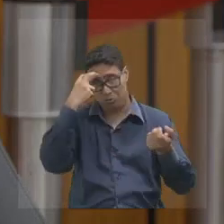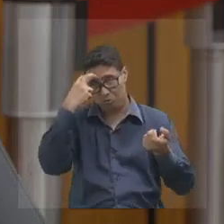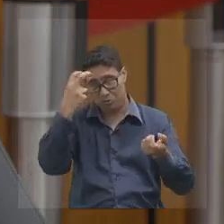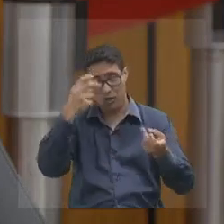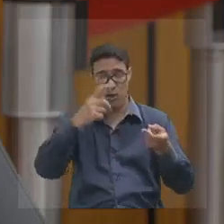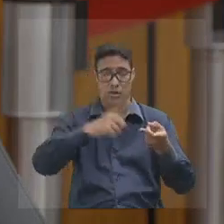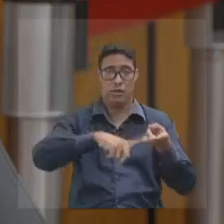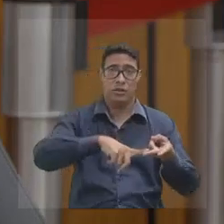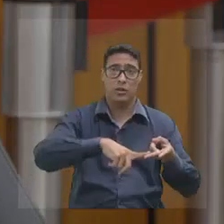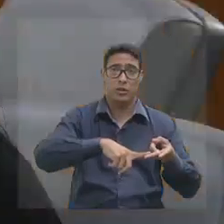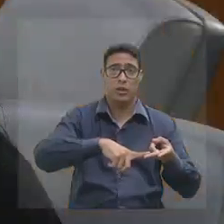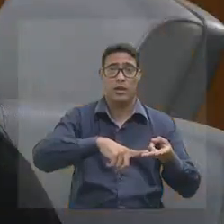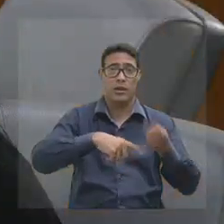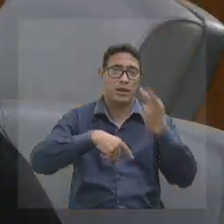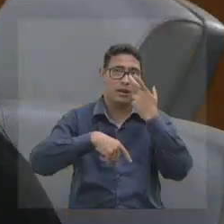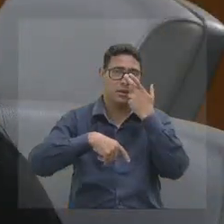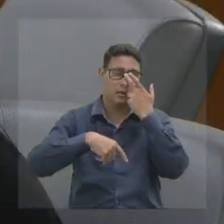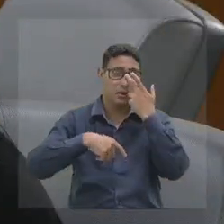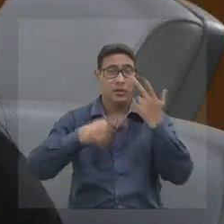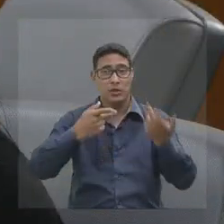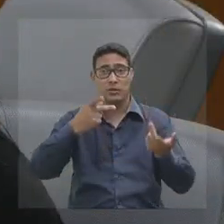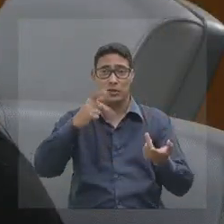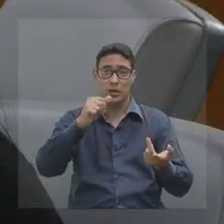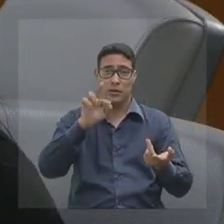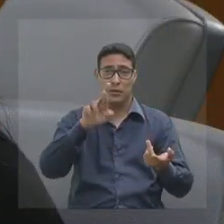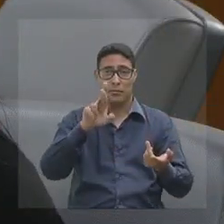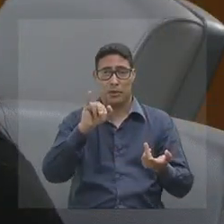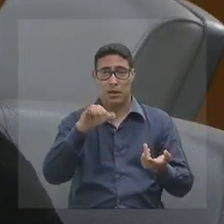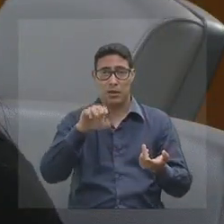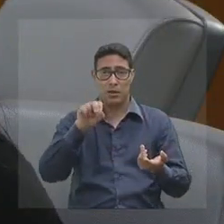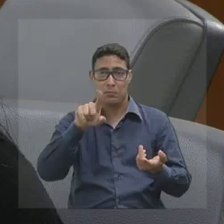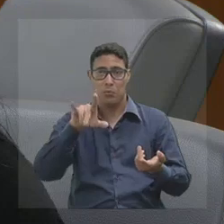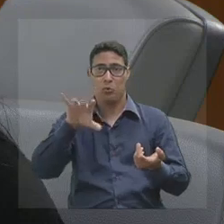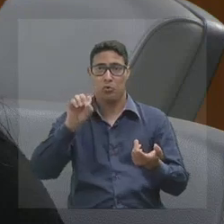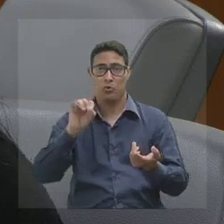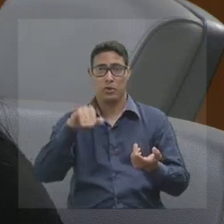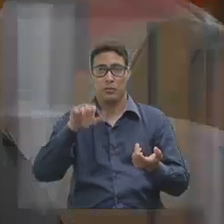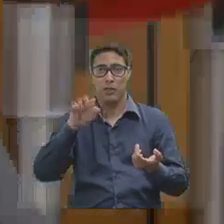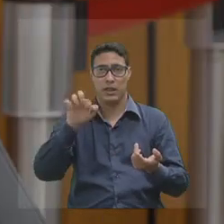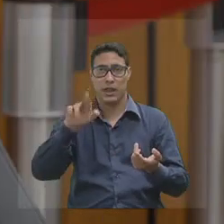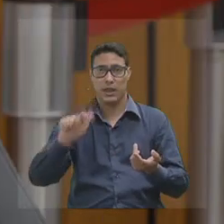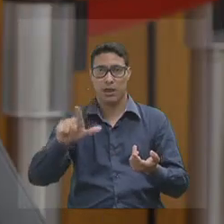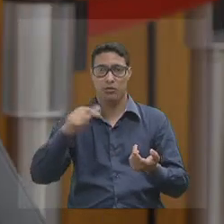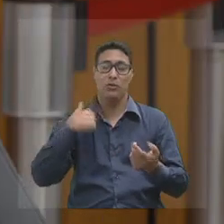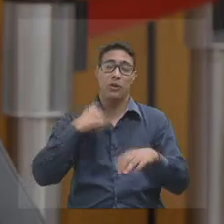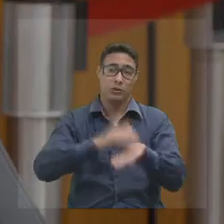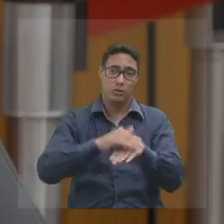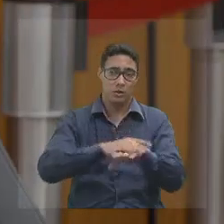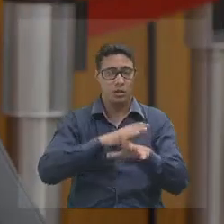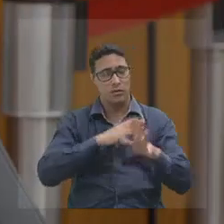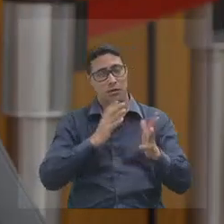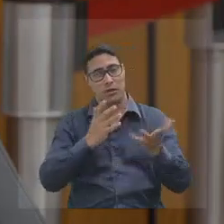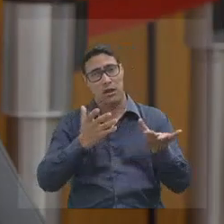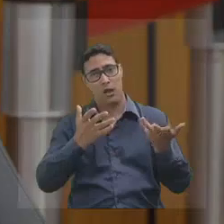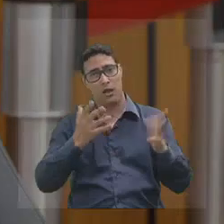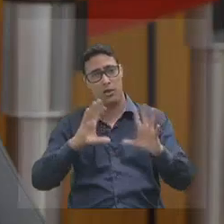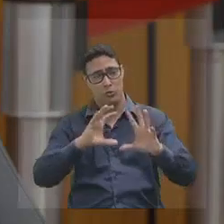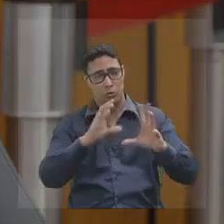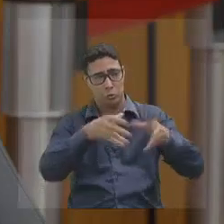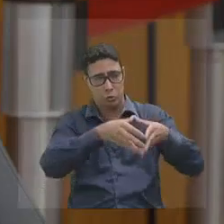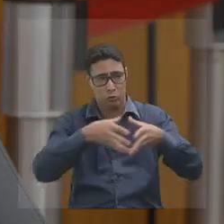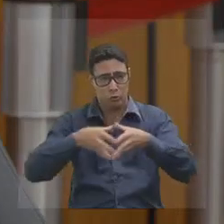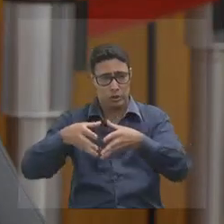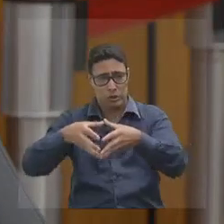dos impactos de patrimônio imaterial dessa comunidade e a gente tem visto isso a partir